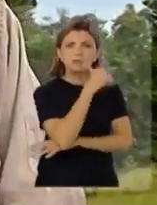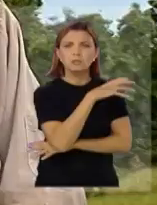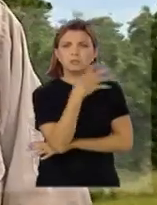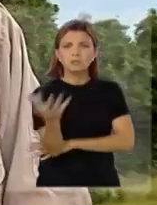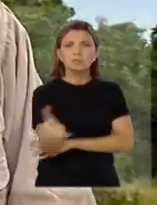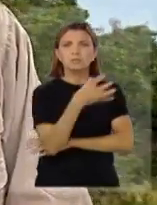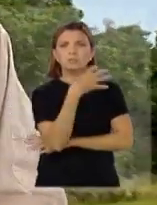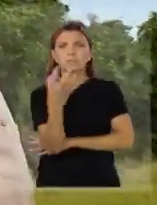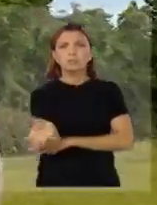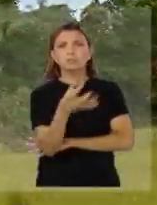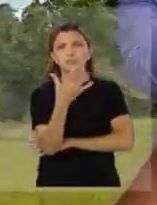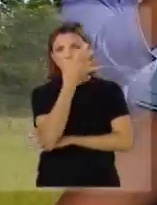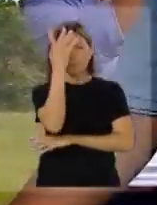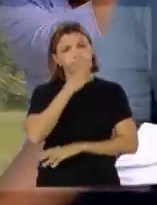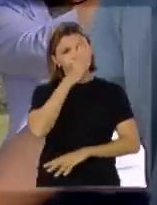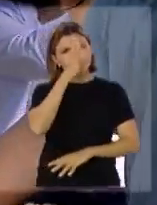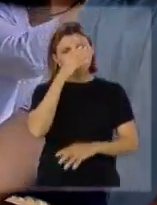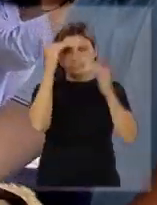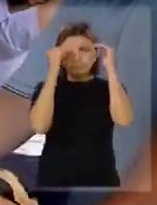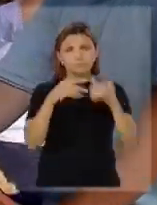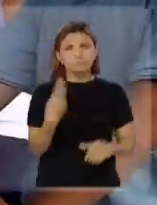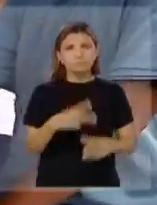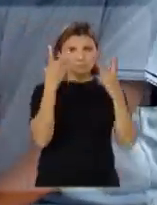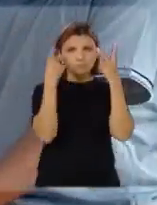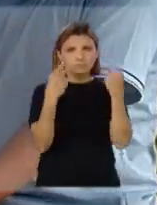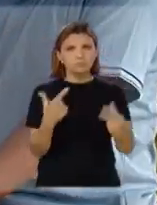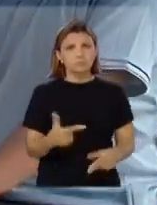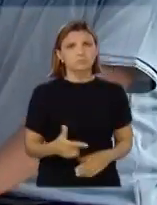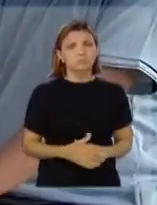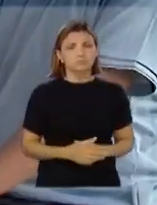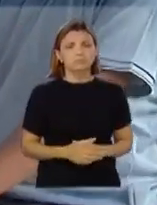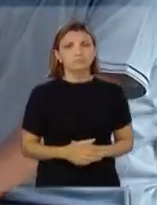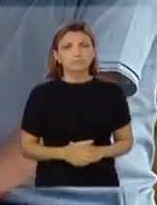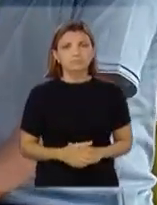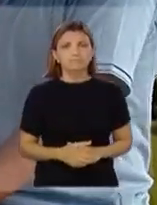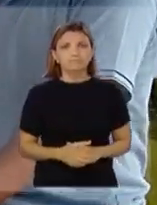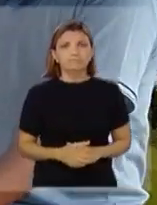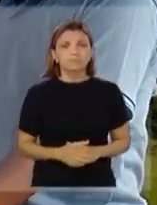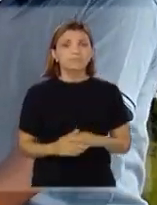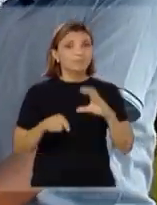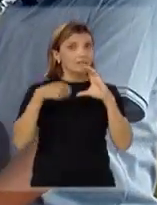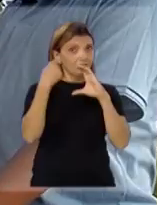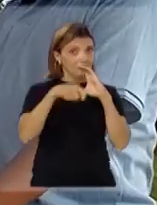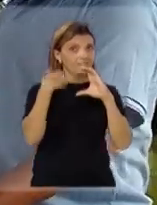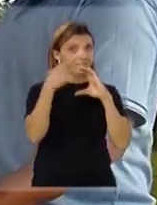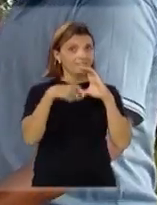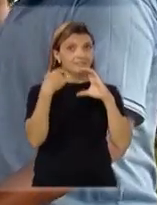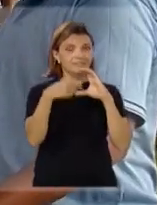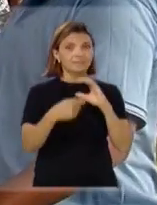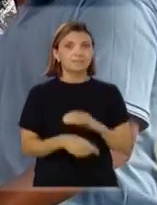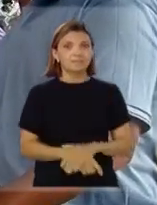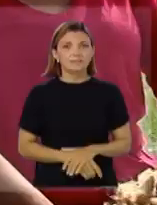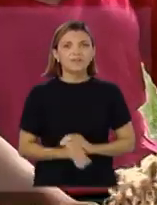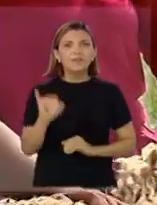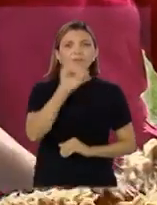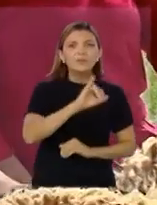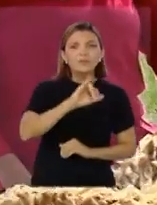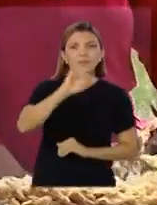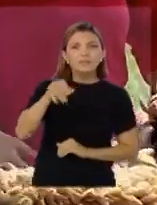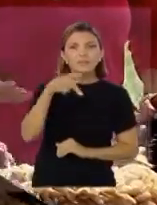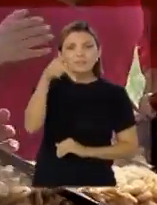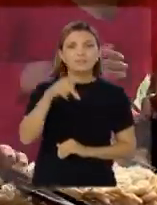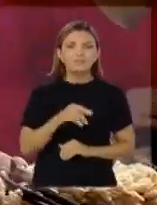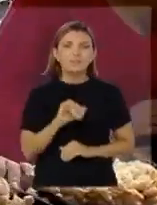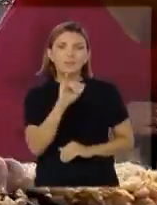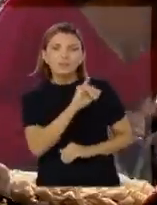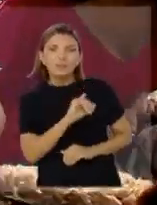indo pro brejo. Por causa das besteiras de quem desconhece a natureza. Nossa, indo pro brejo. Literalmente, né? Oh, mas eu tô registrando tudo, viu, gente? Ei. Vamos